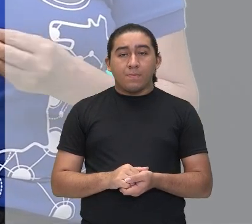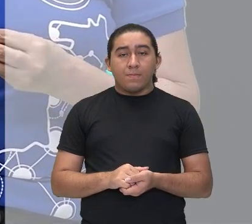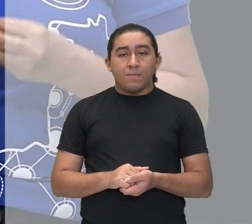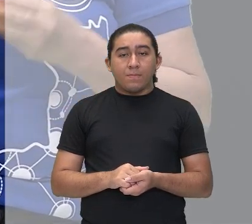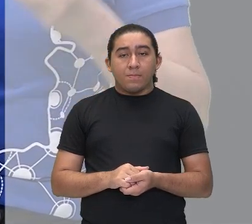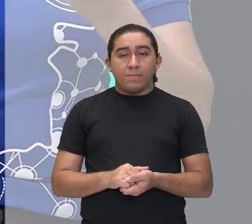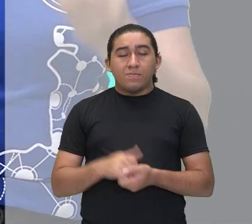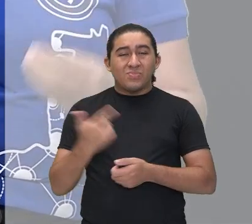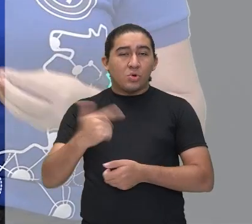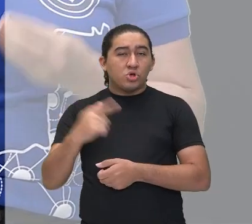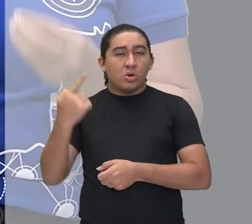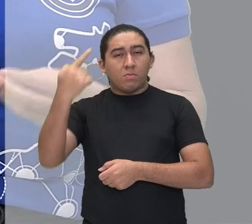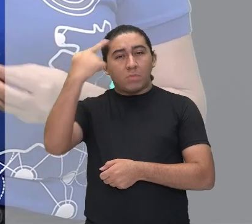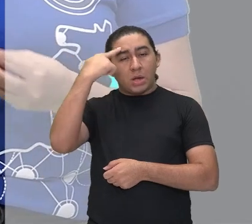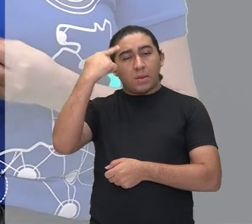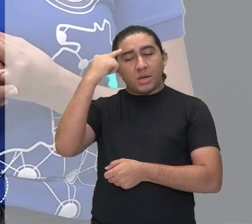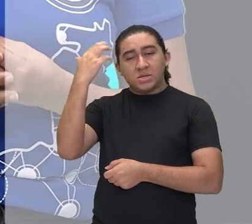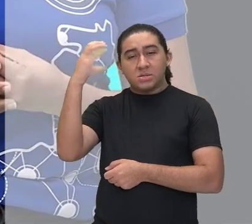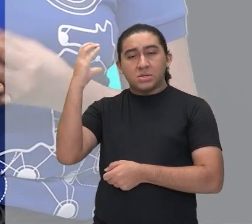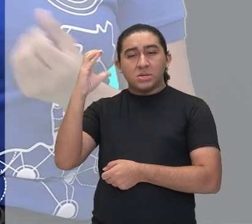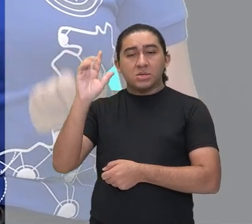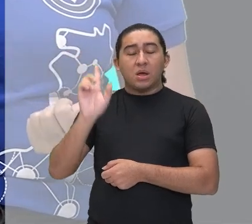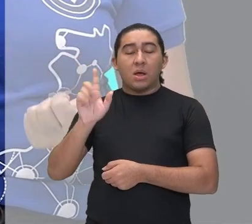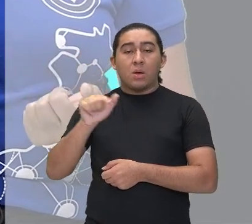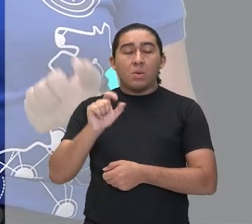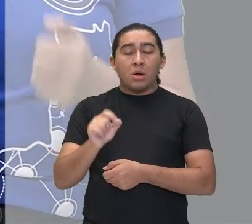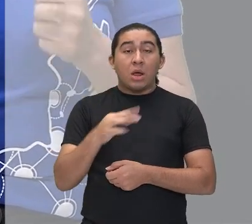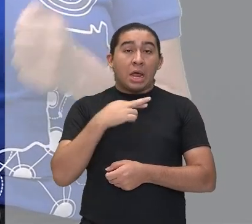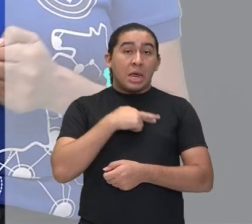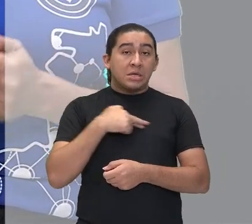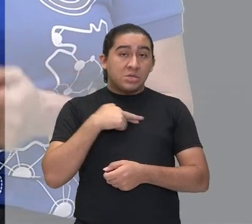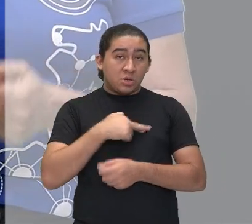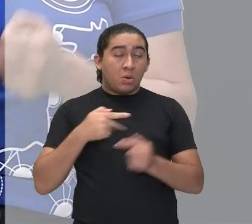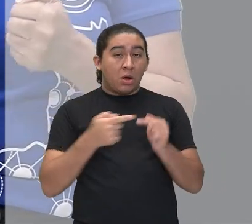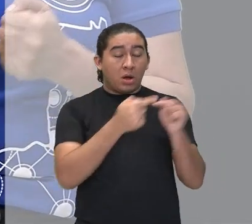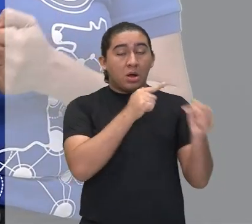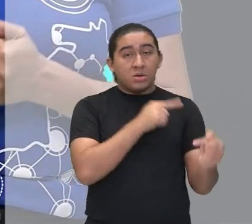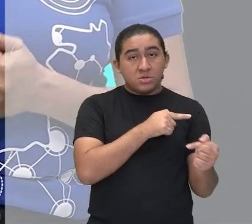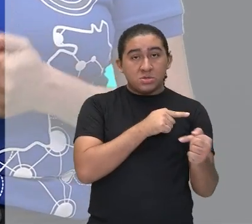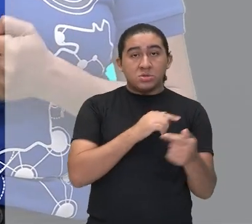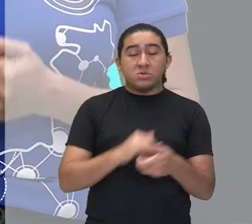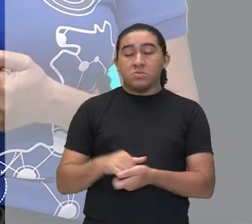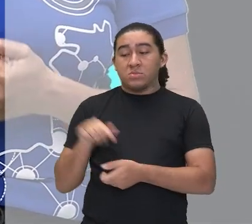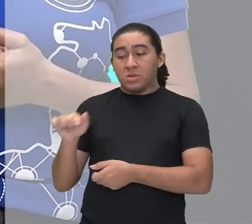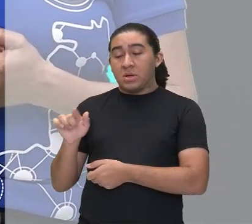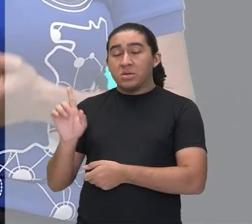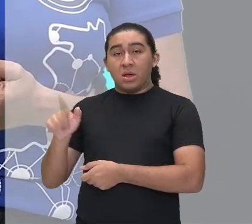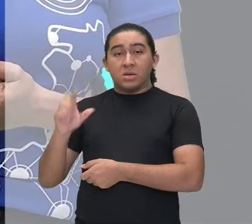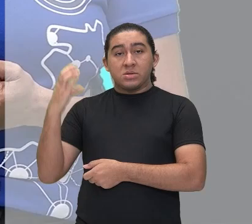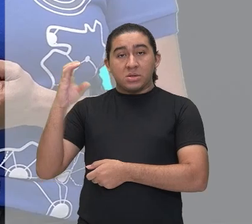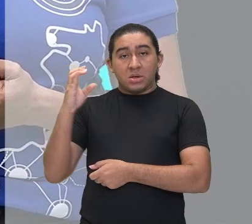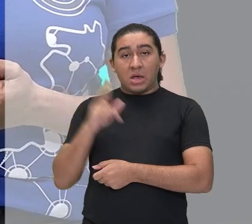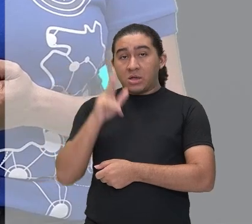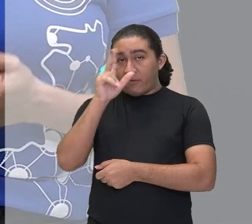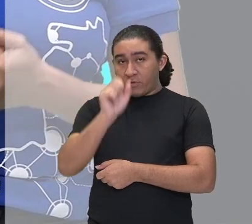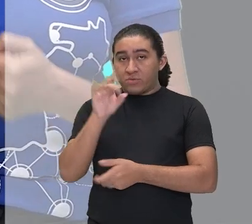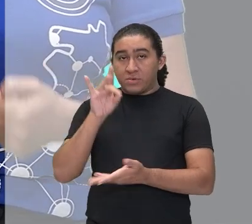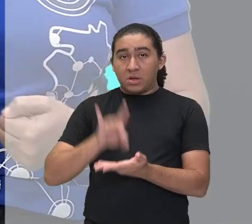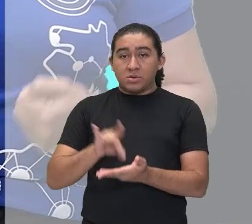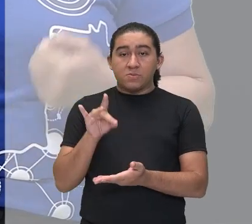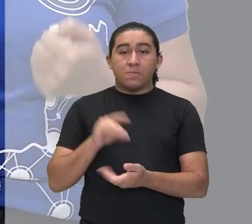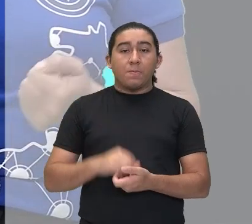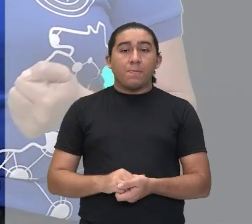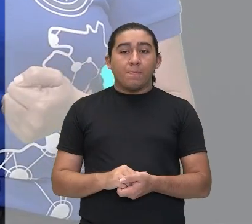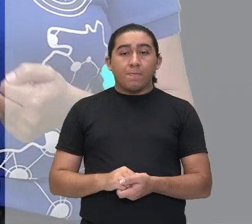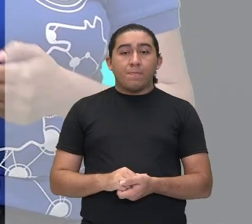em ciência, mas na religião do que na ciência, que não. A ciência vem mais forte, né? Que